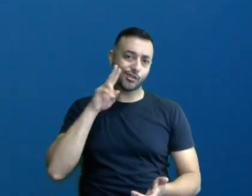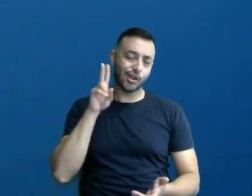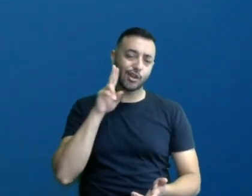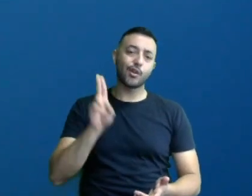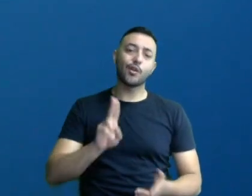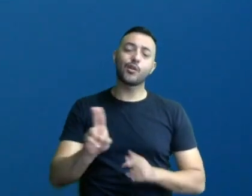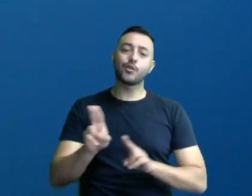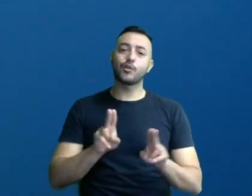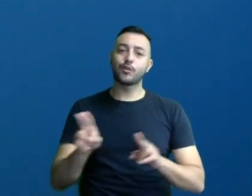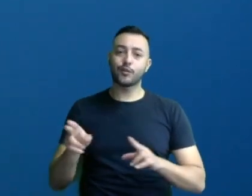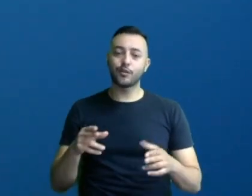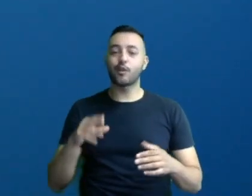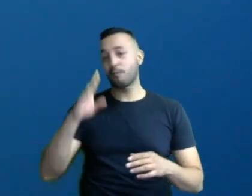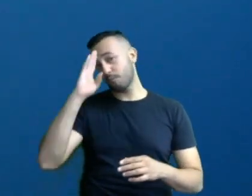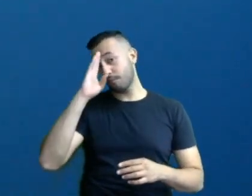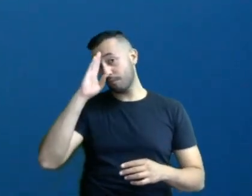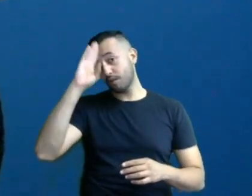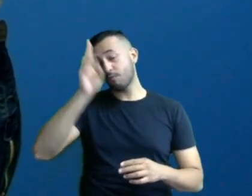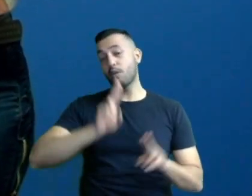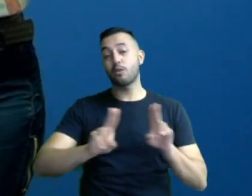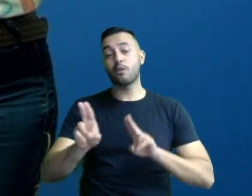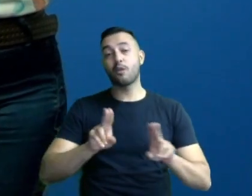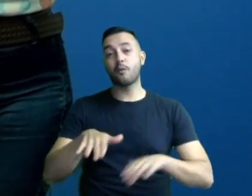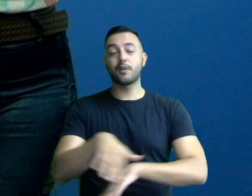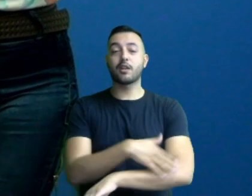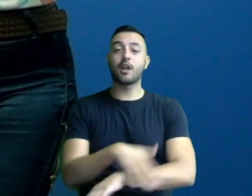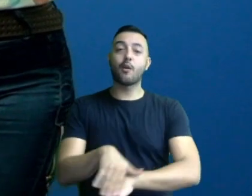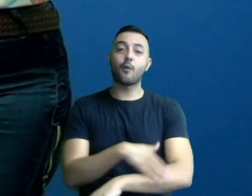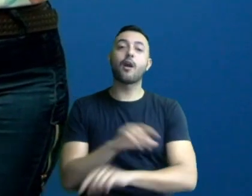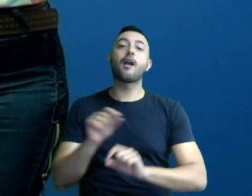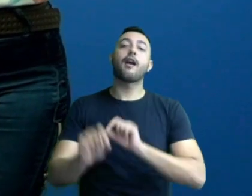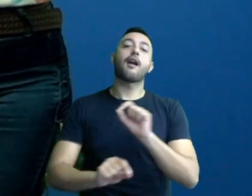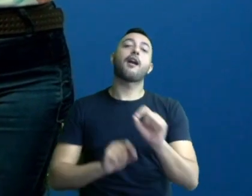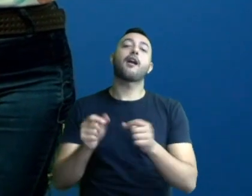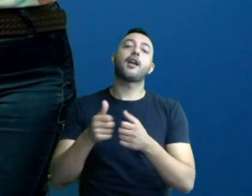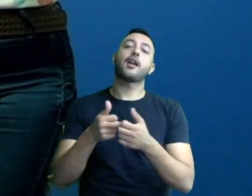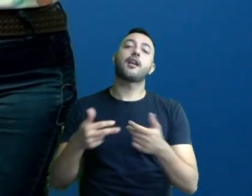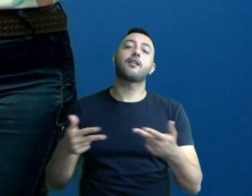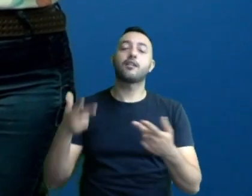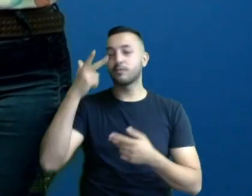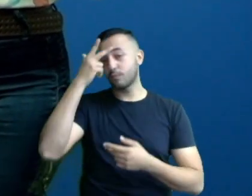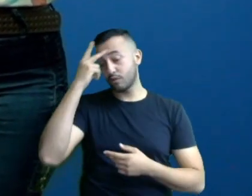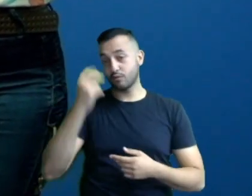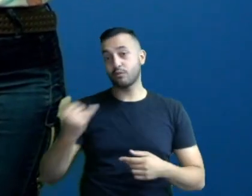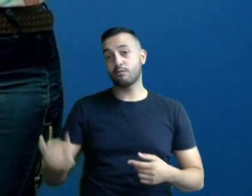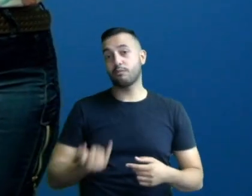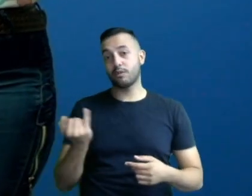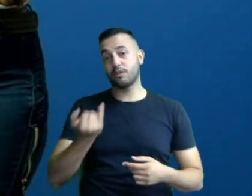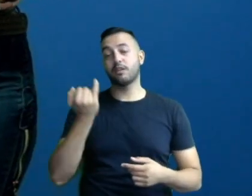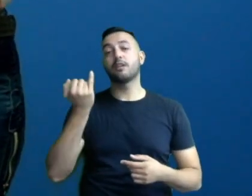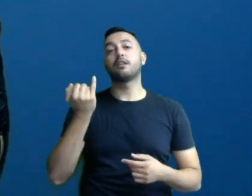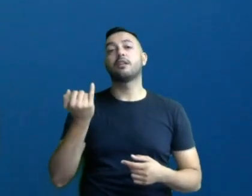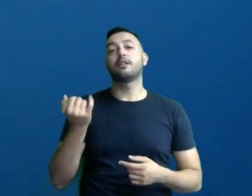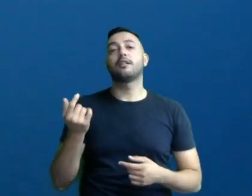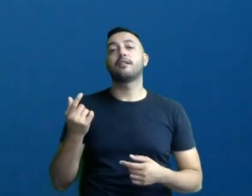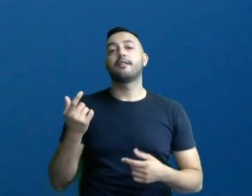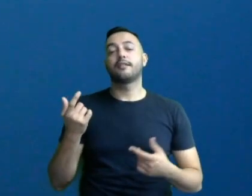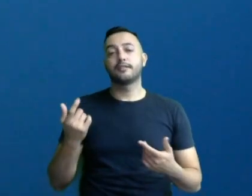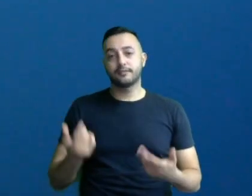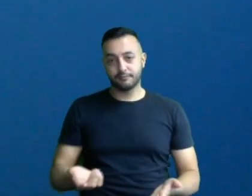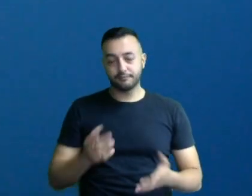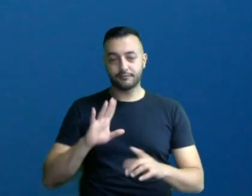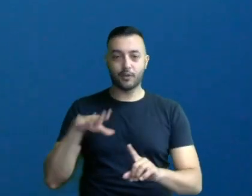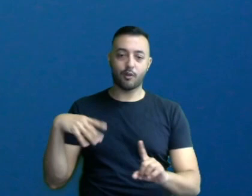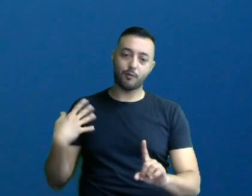nomes, dos principais nomes das ruas e quem foram as pessoas, né, importantes que